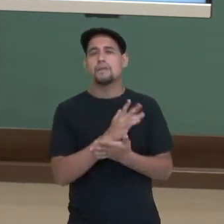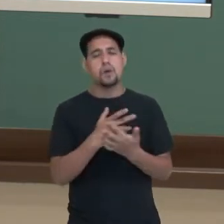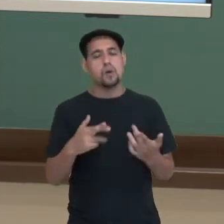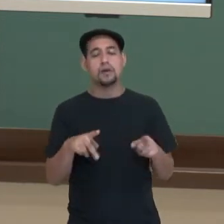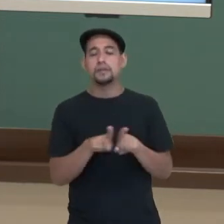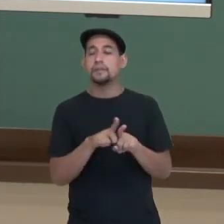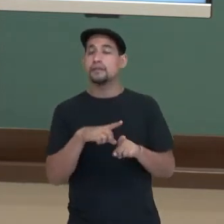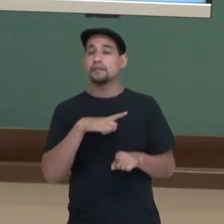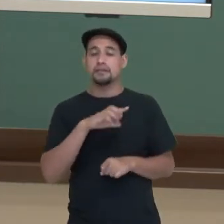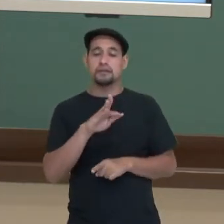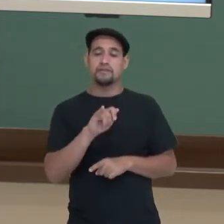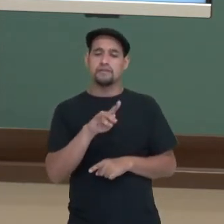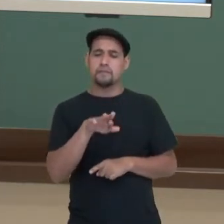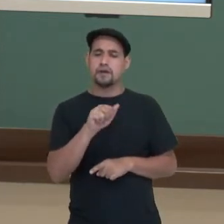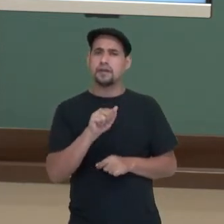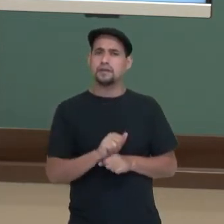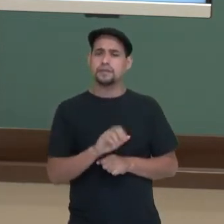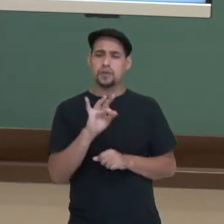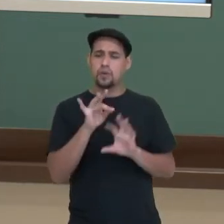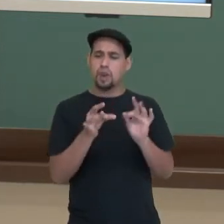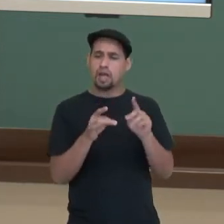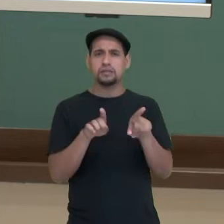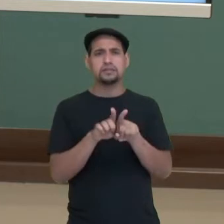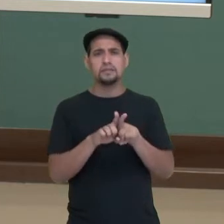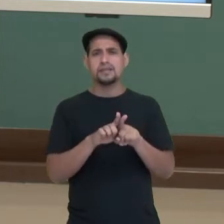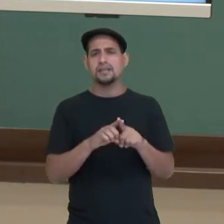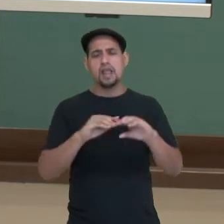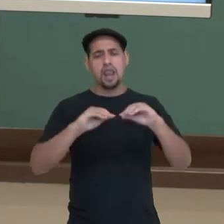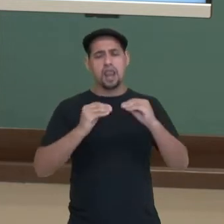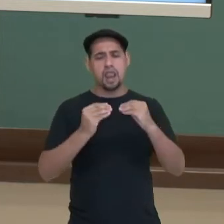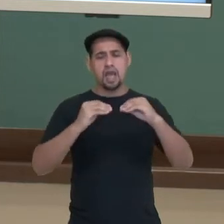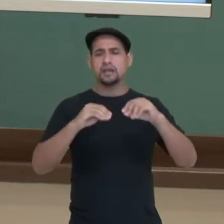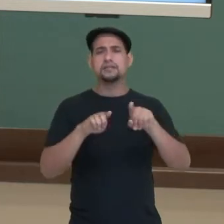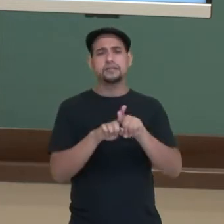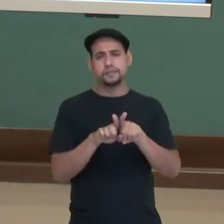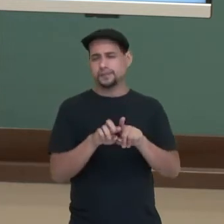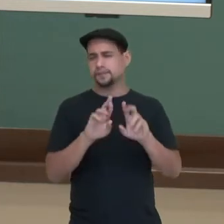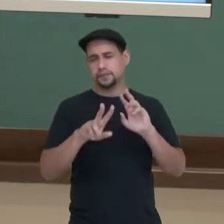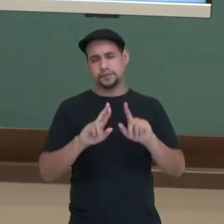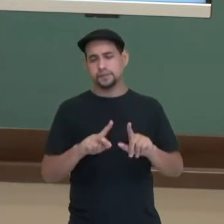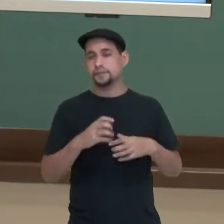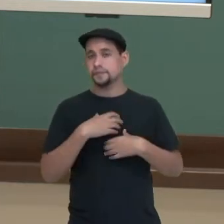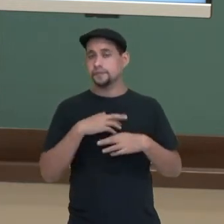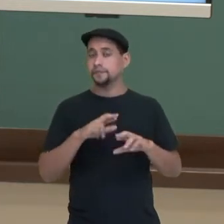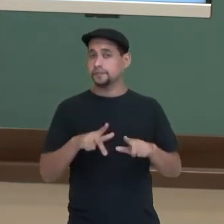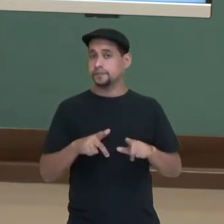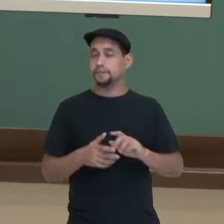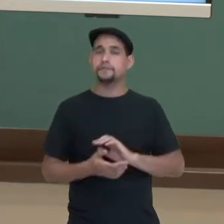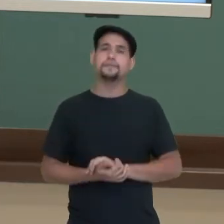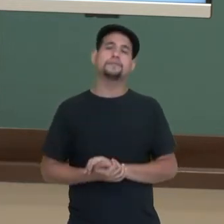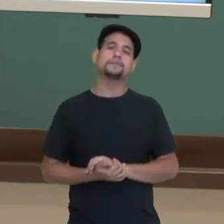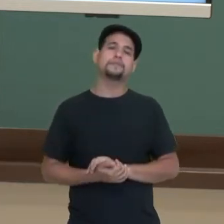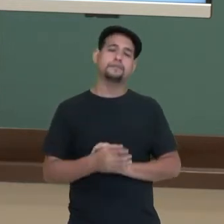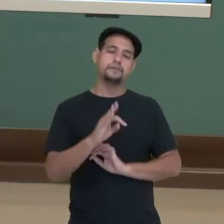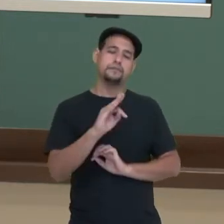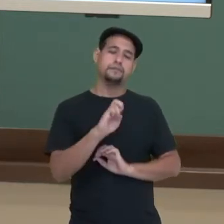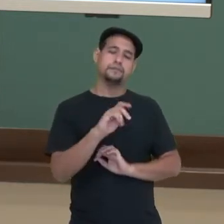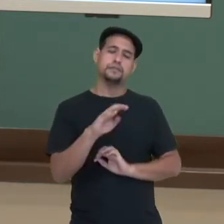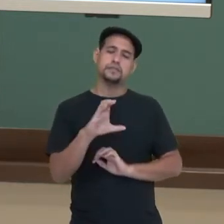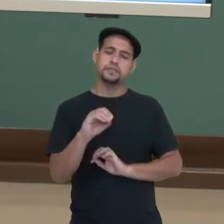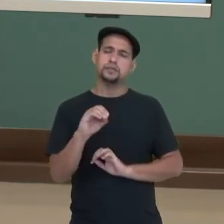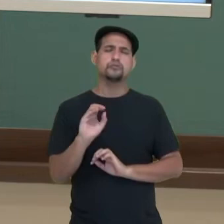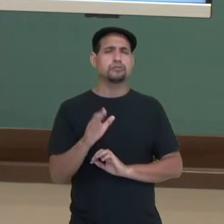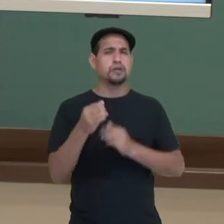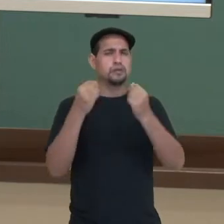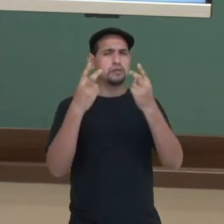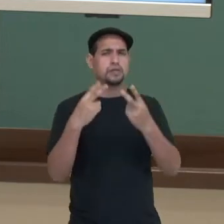por fibras, que podem ser colágenas, podem ser as elásticas e as reticulares. O tecido conjuntivo propriamente